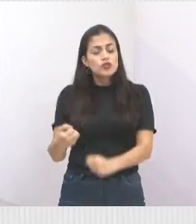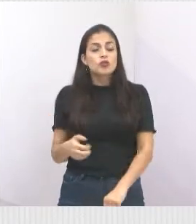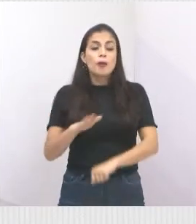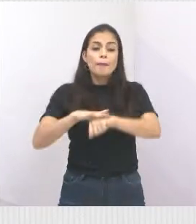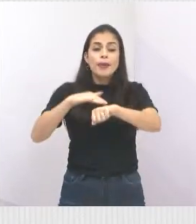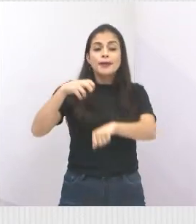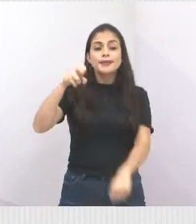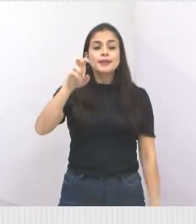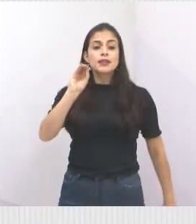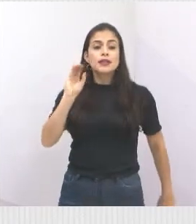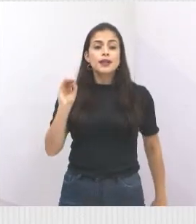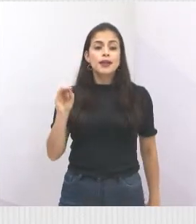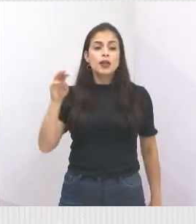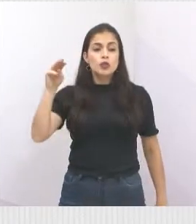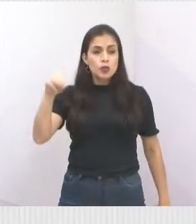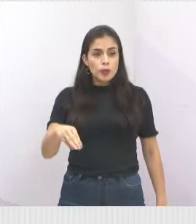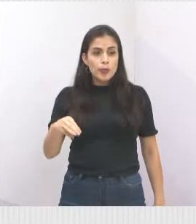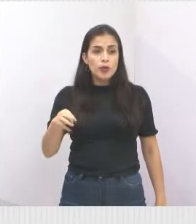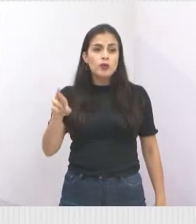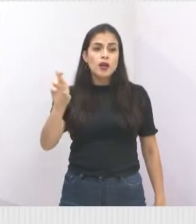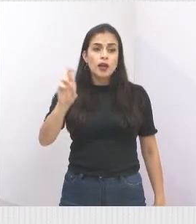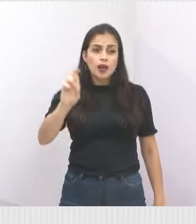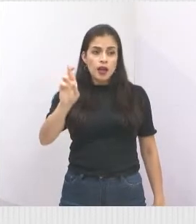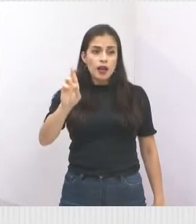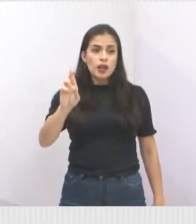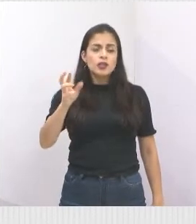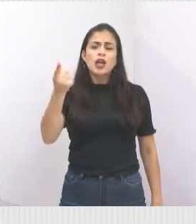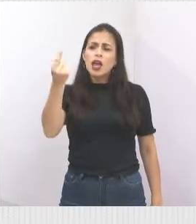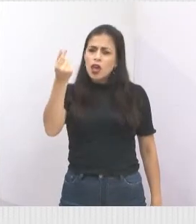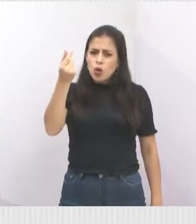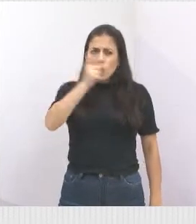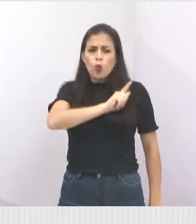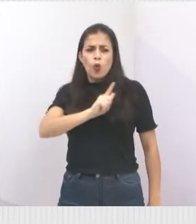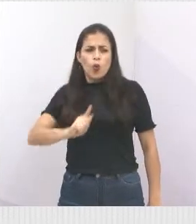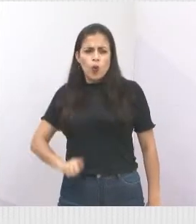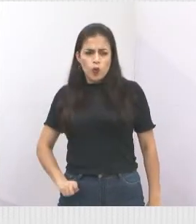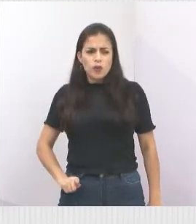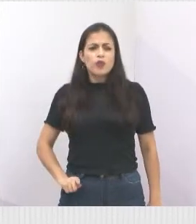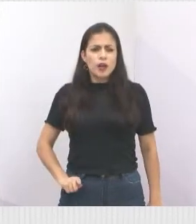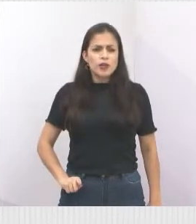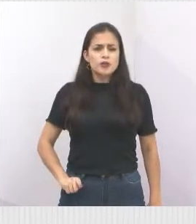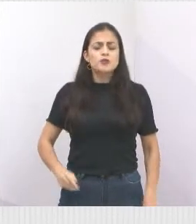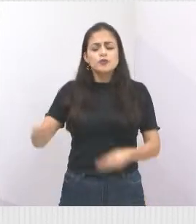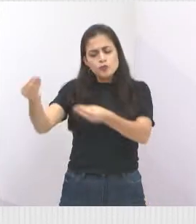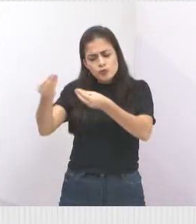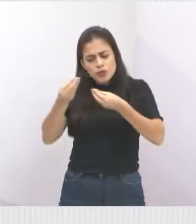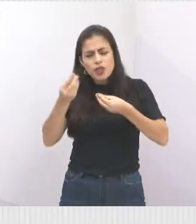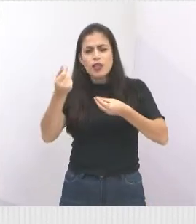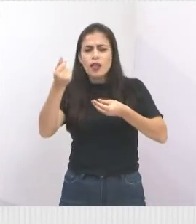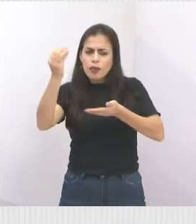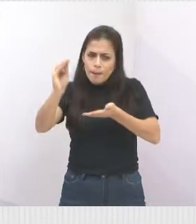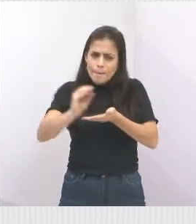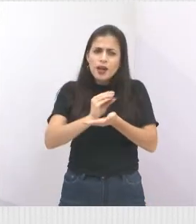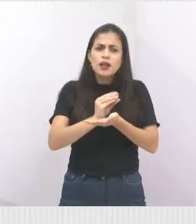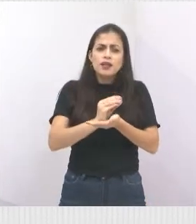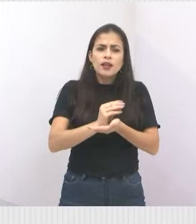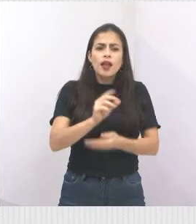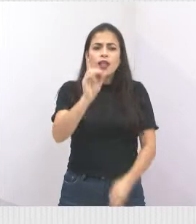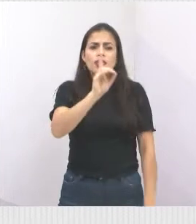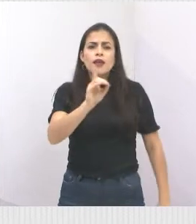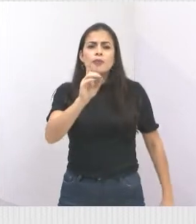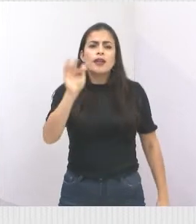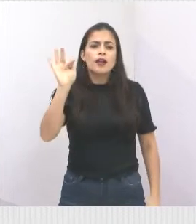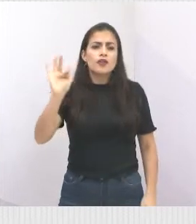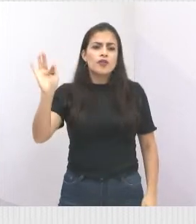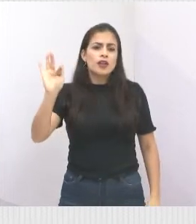500 mil reais recurso do governo federal destinado por emenda do deputado federal Marcos Pereira